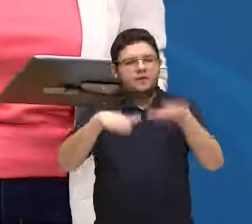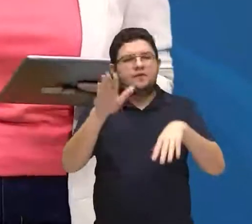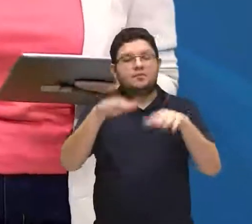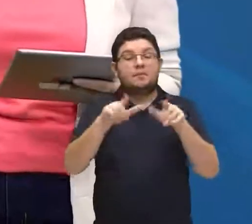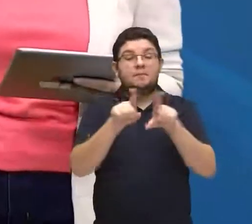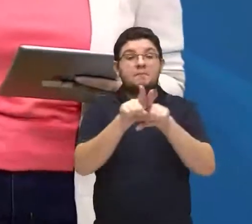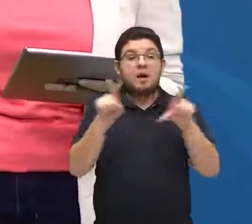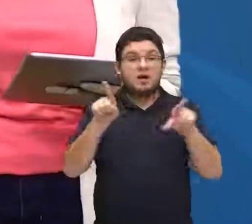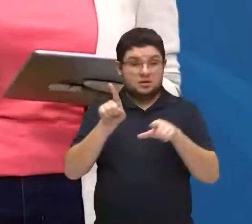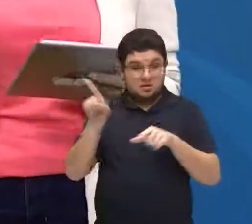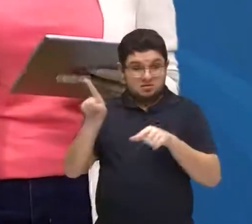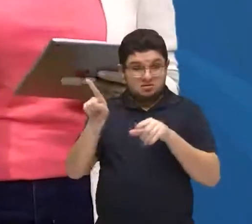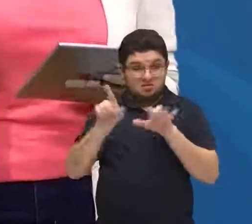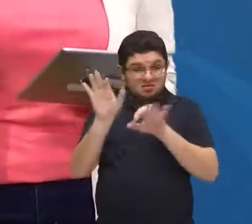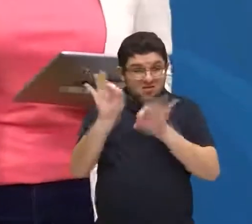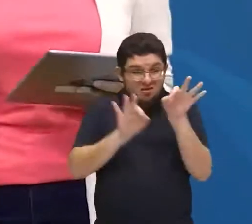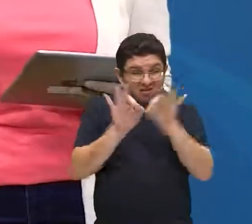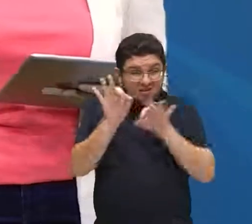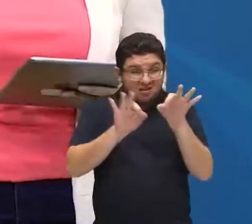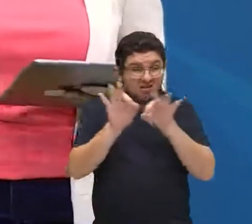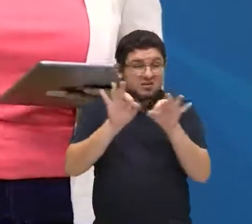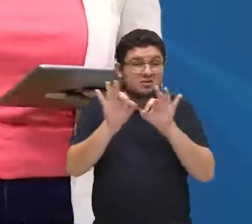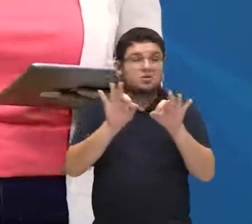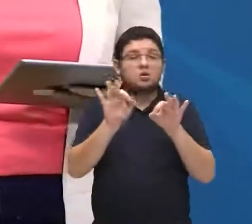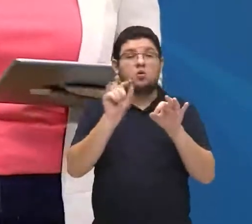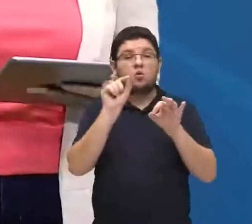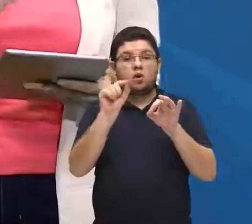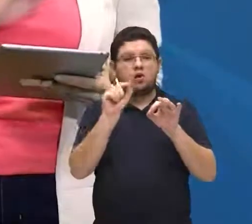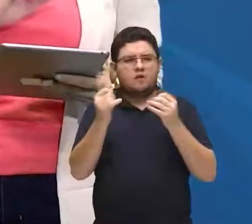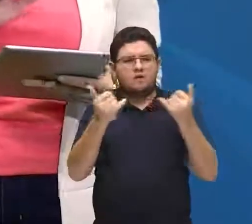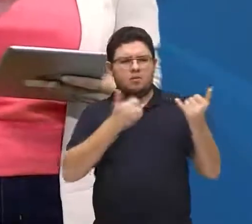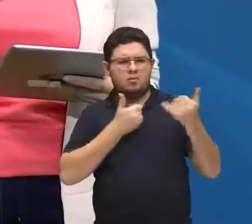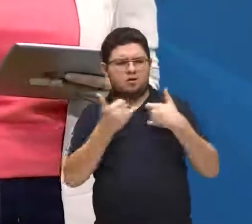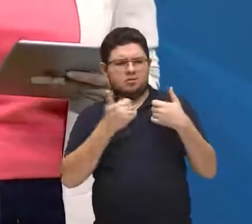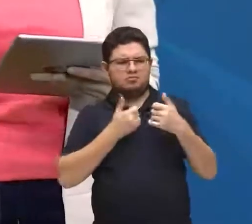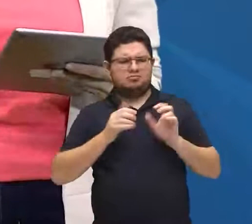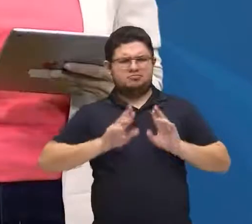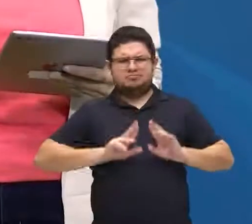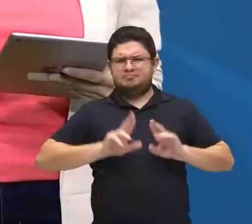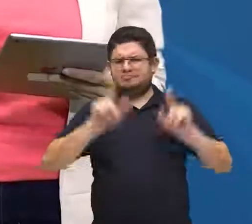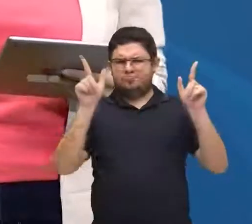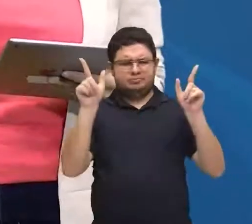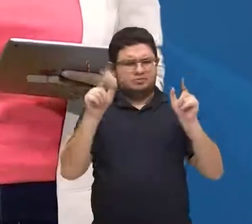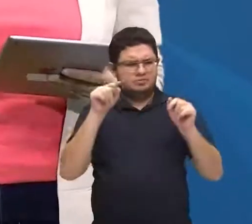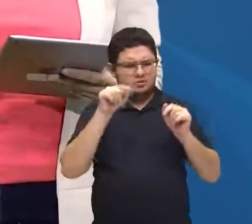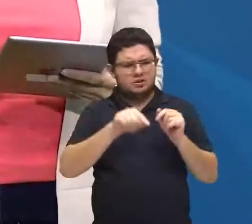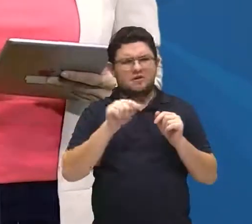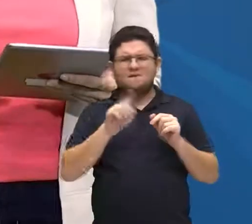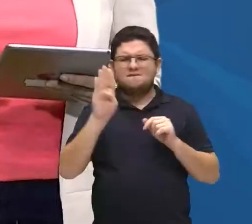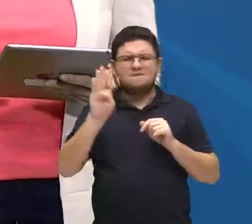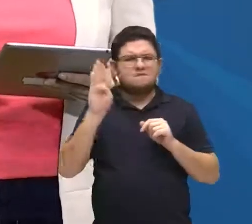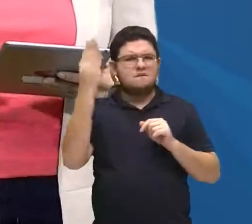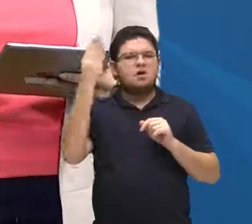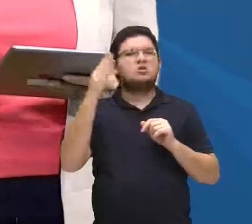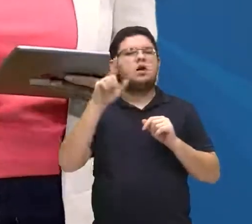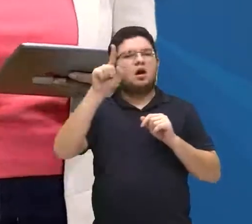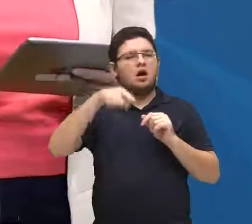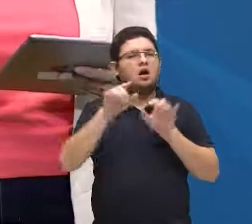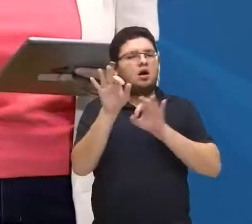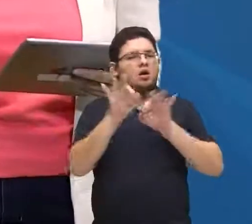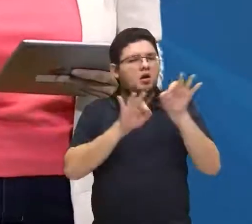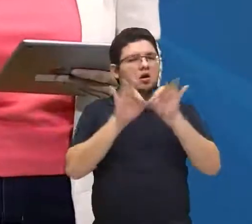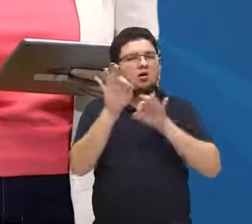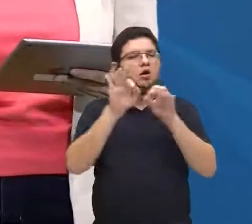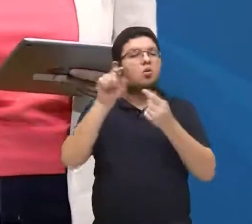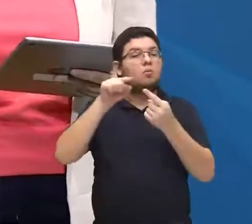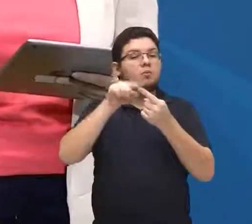chocante. Mas nesse caso aqui, quando você receber uma notícia que é completamente falsa, fabricada, né?